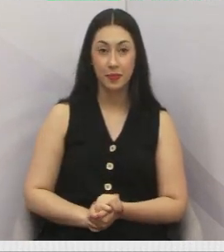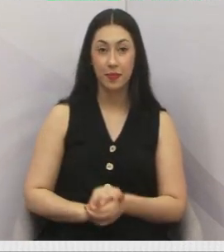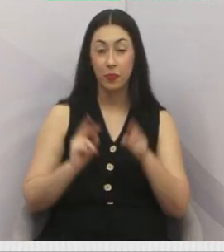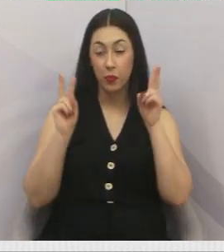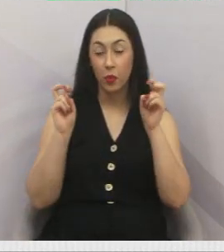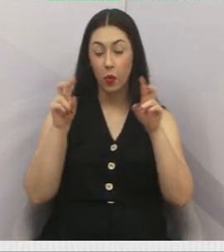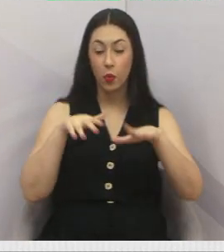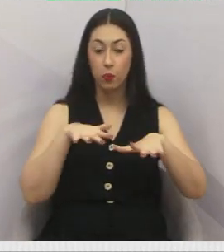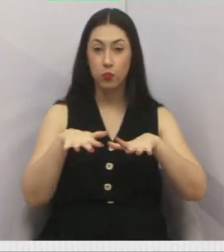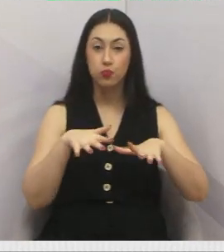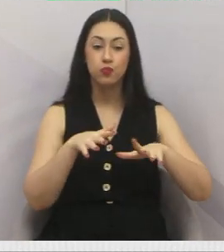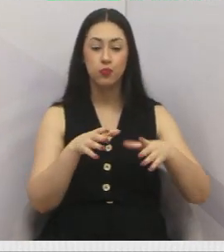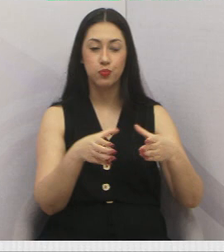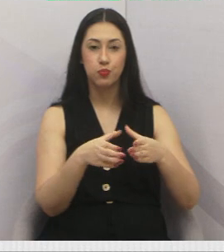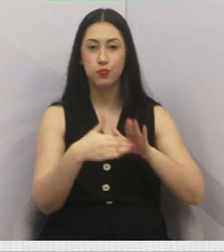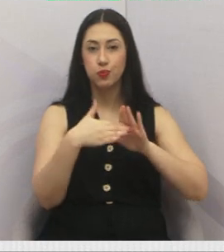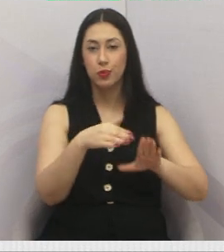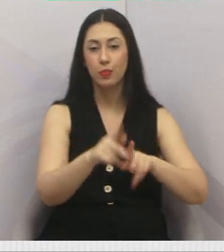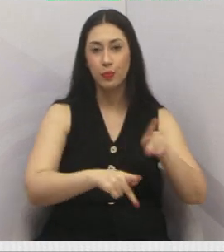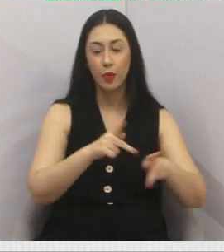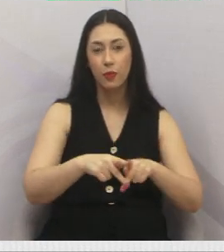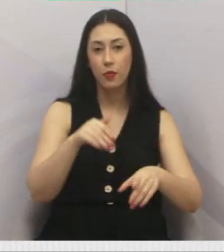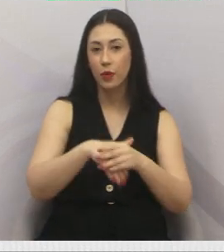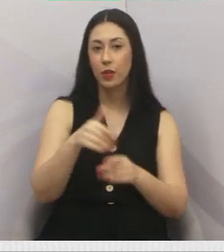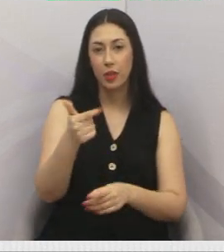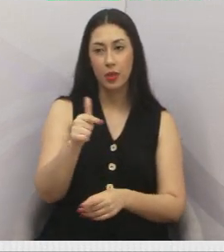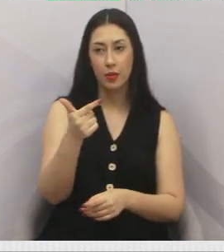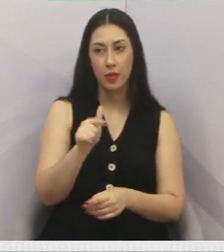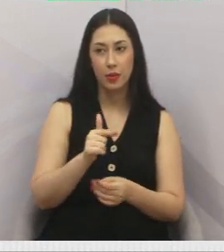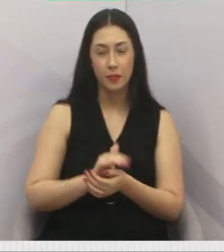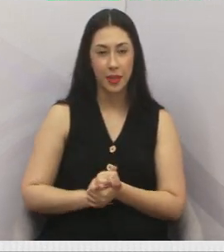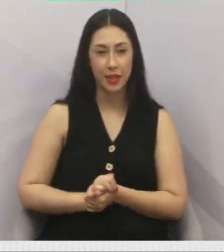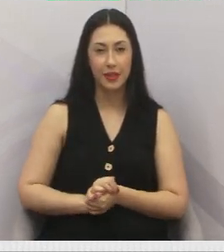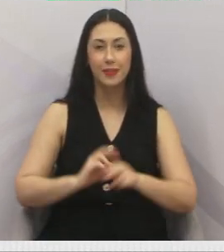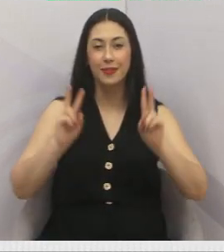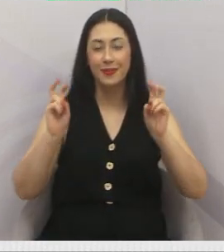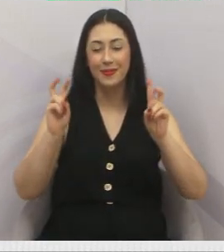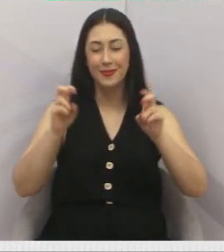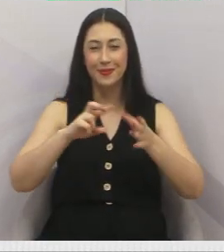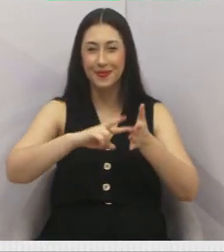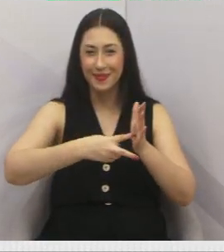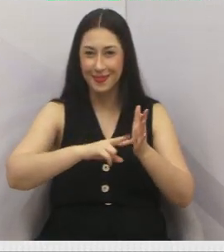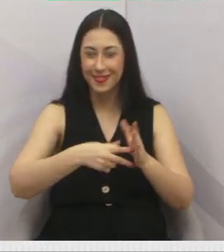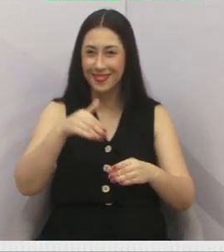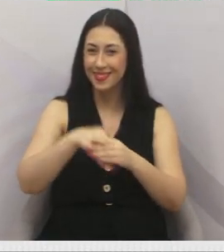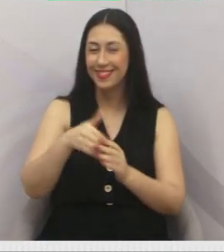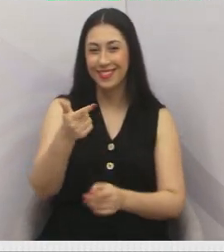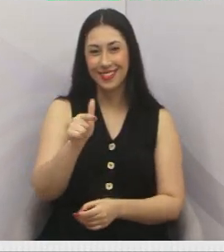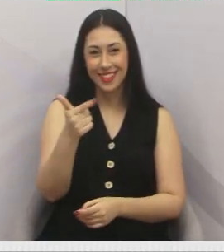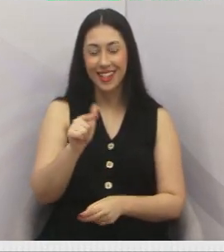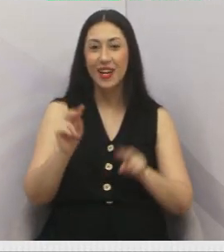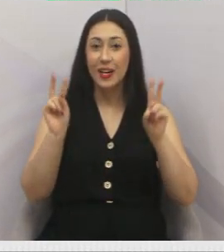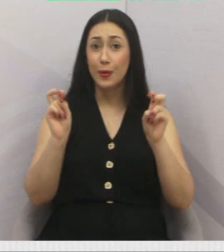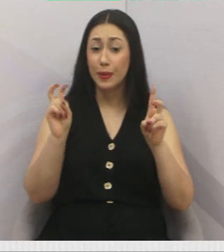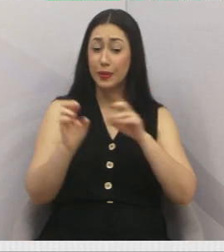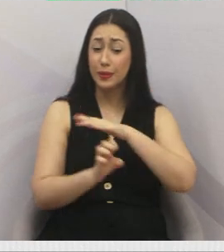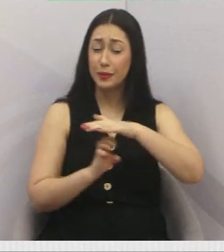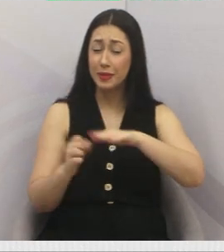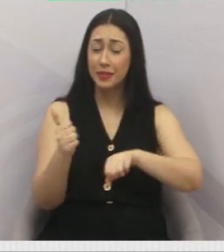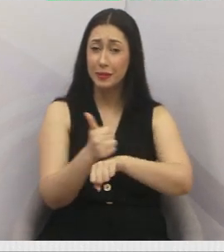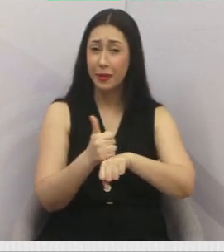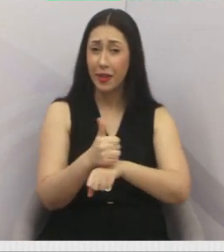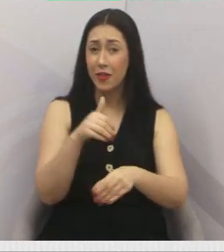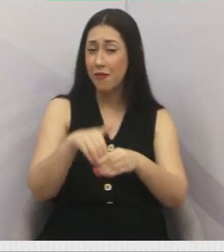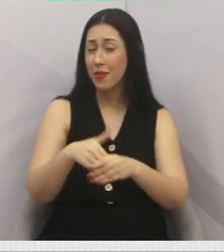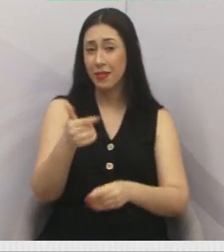Segmento movimentos populares, voto em branco. Segmento entidade classe sindical, voto em branco. Segmento empresas e entidades